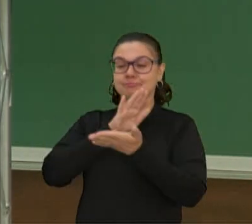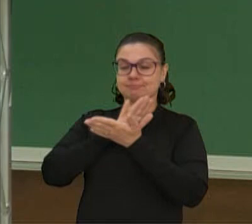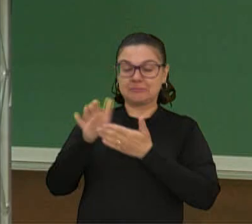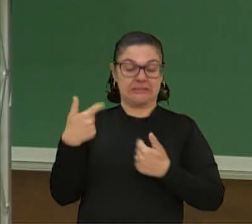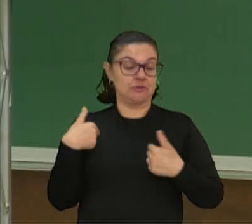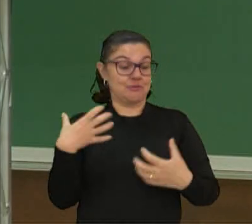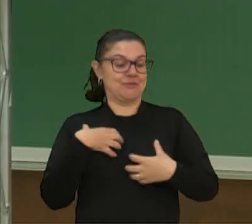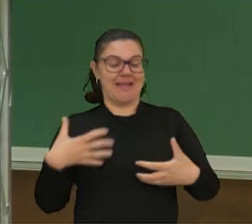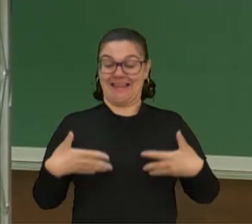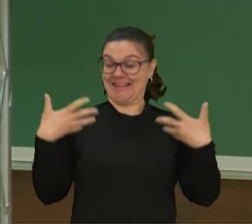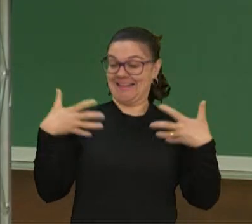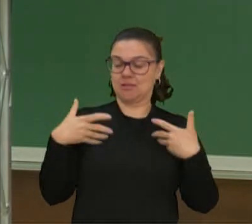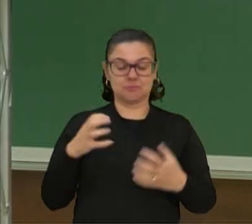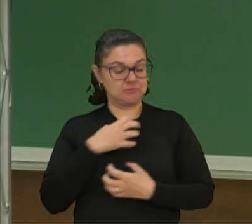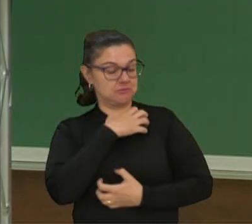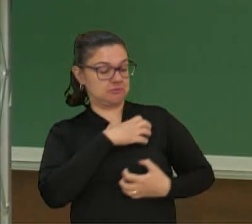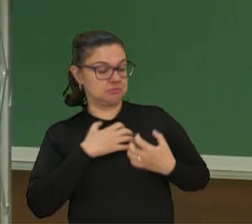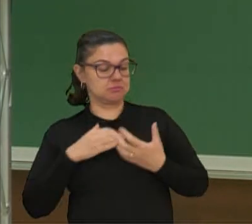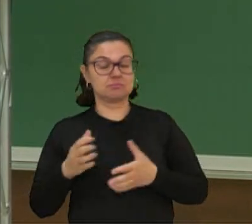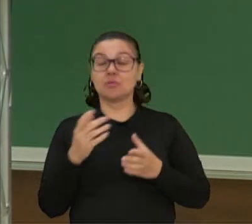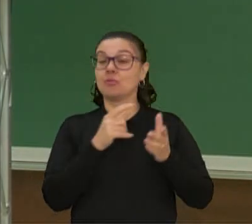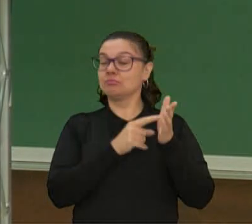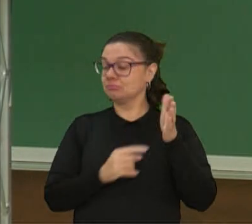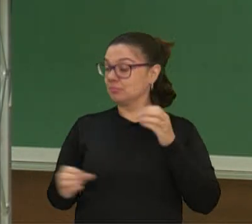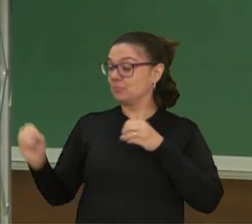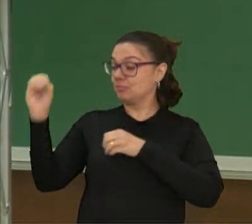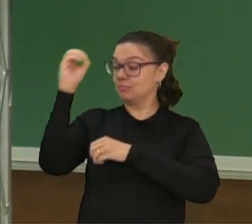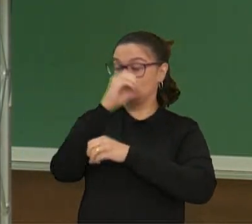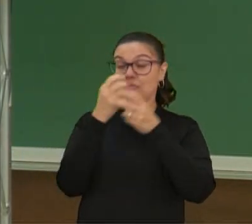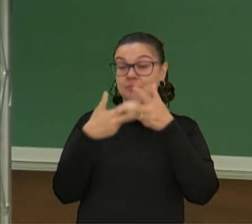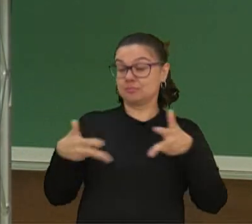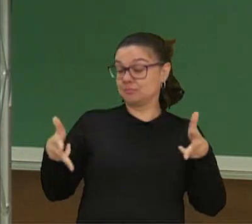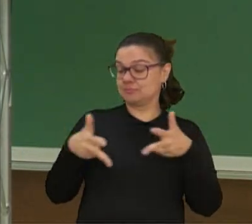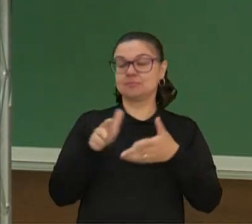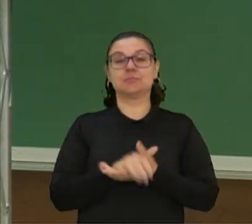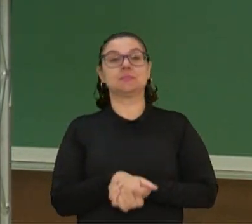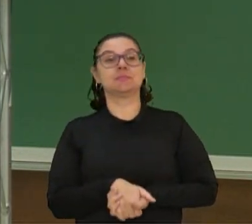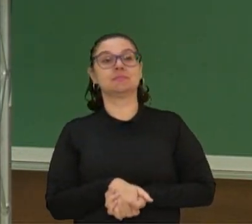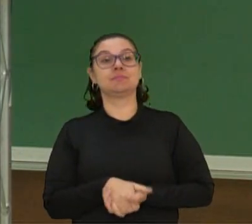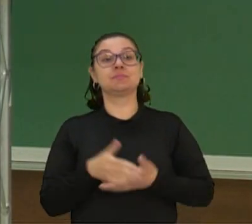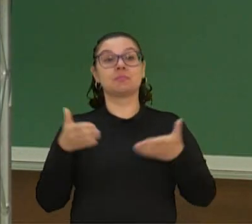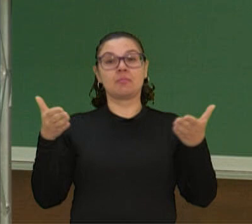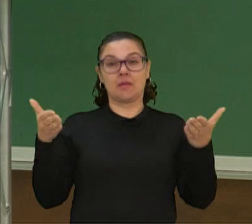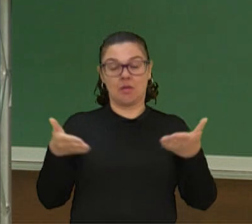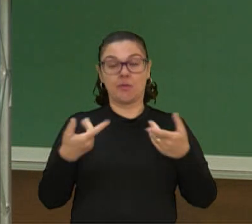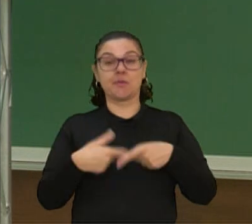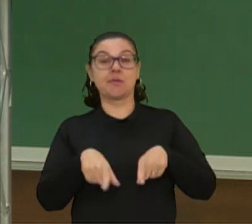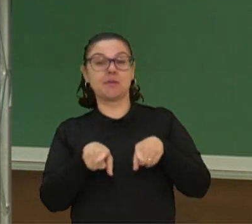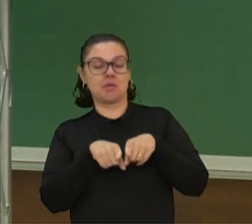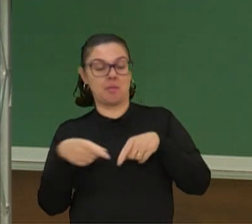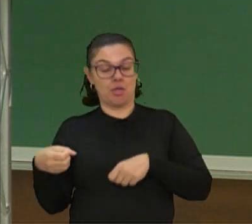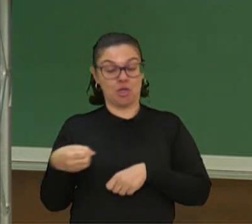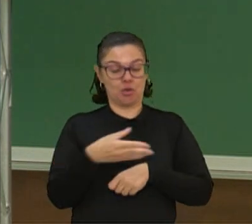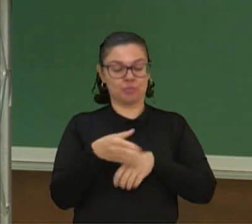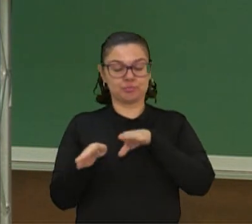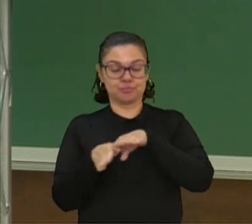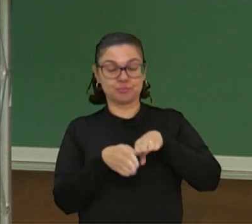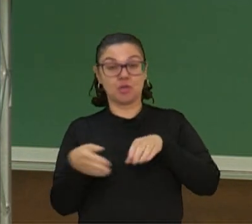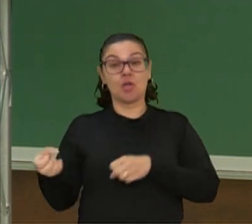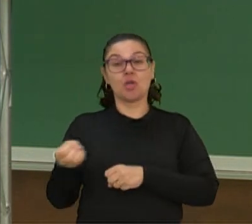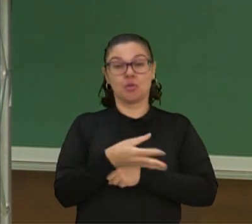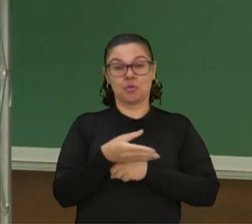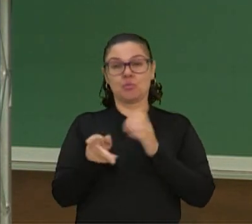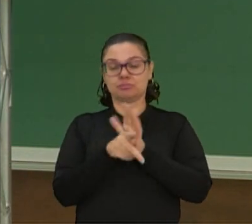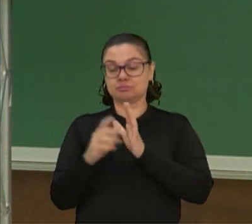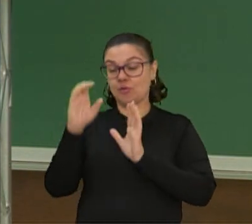sinto gozo nem tormento, atravesso noites e dias no vento. Pessoal, aqui entramos num novo conceito. Na verdade, a gente já